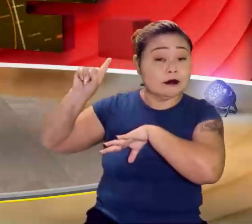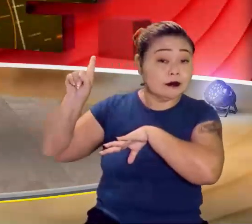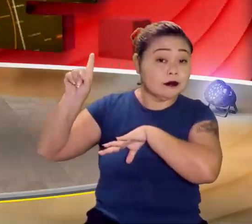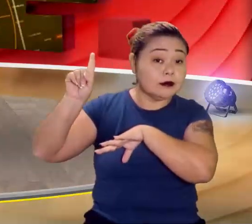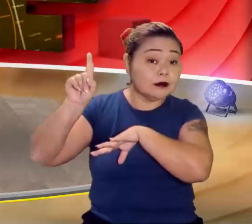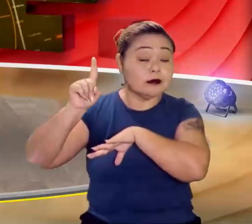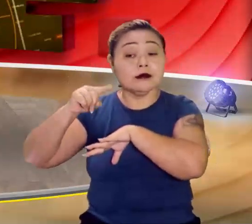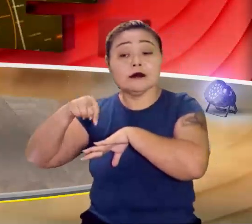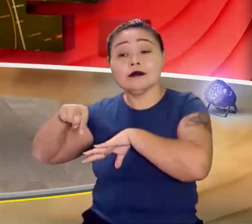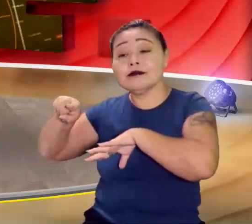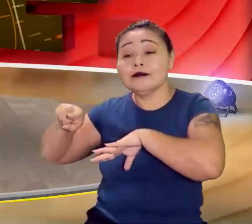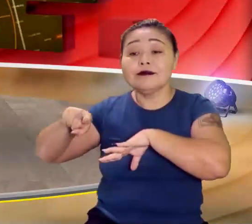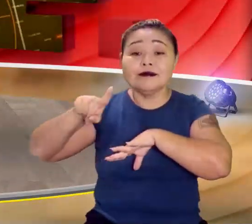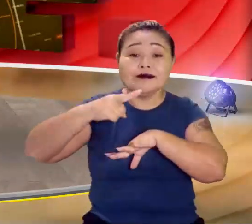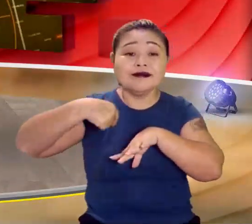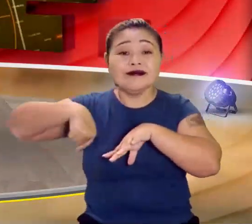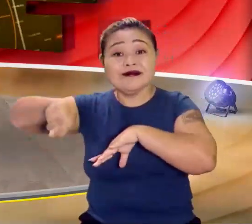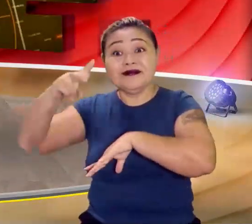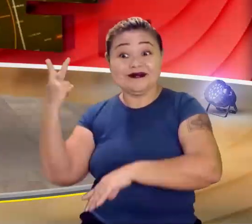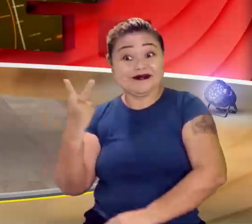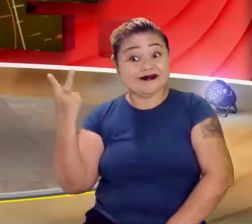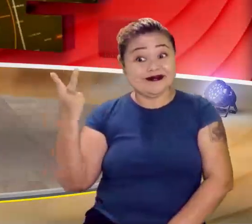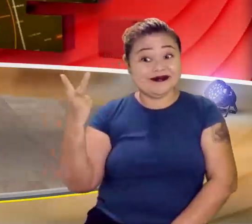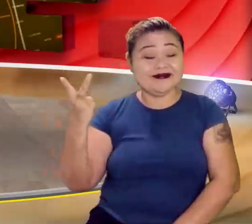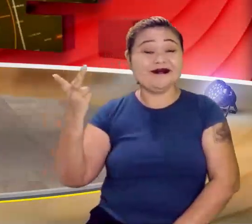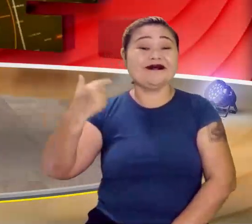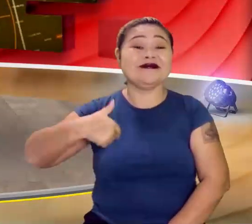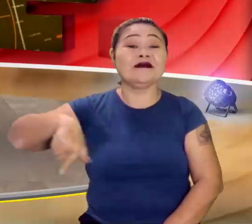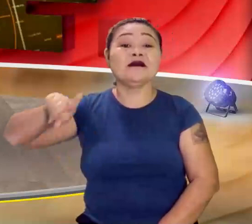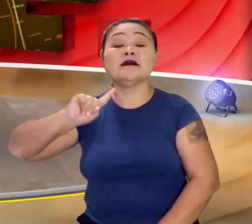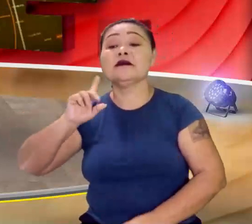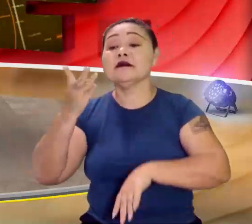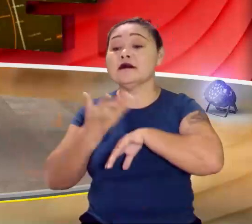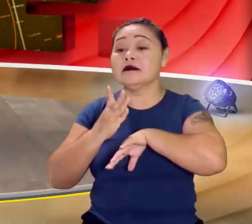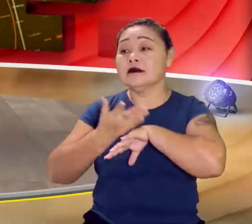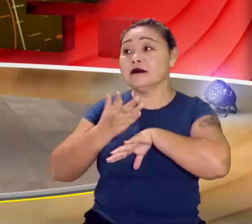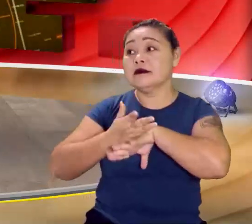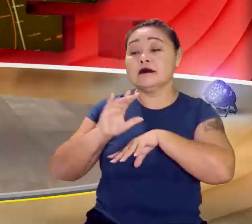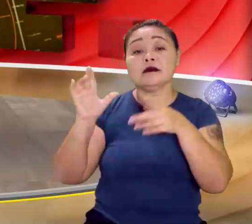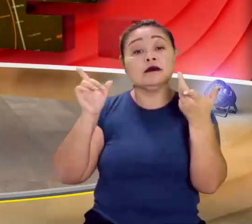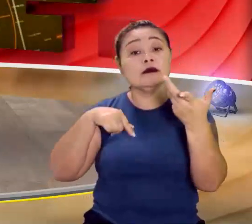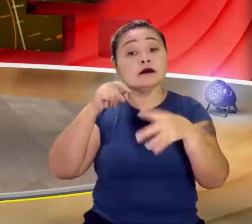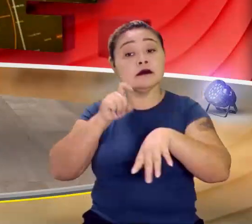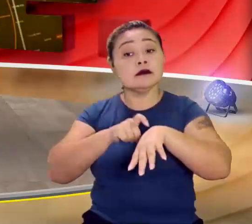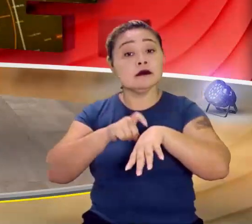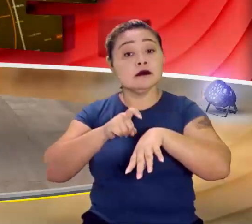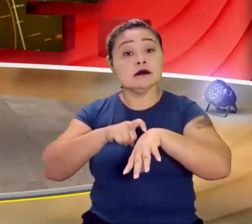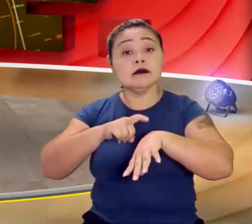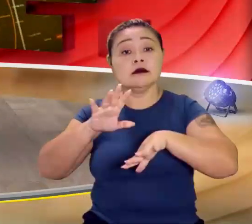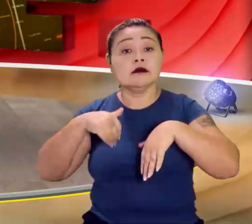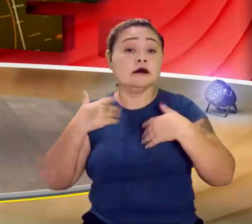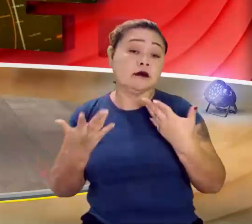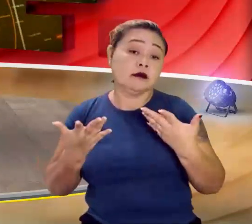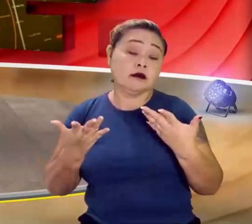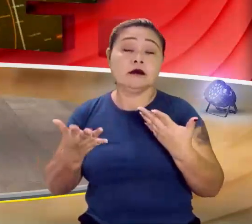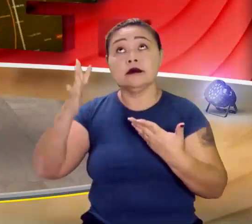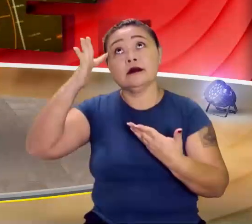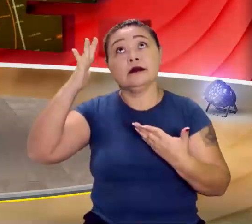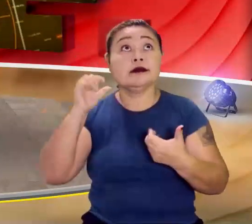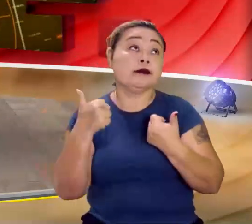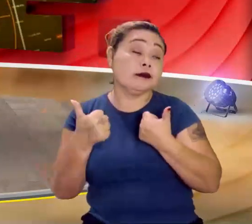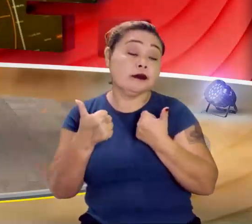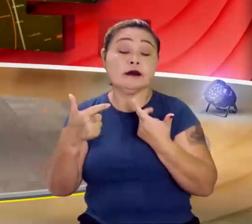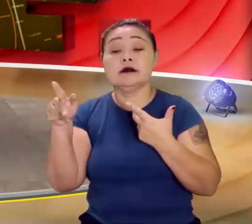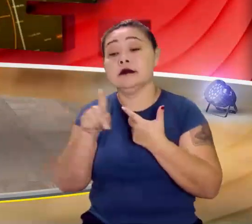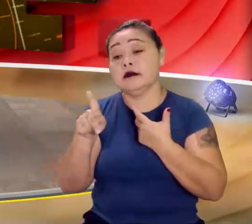gente, porque ele é animado tanto quanto a gente. Vamos lá, é hora da prática, porque sempre fica aquela, né? Ah, na teoria uma